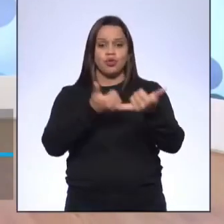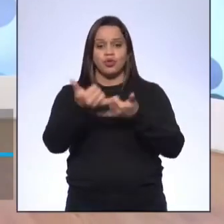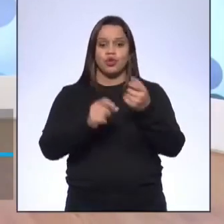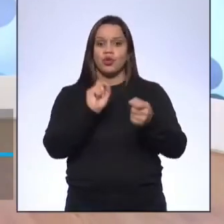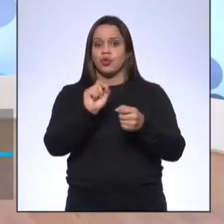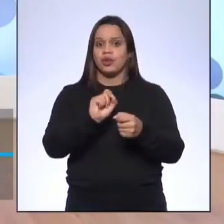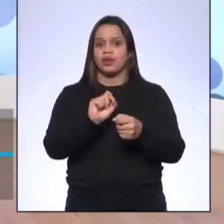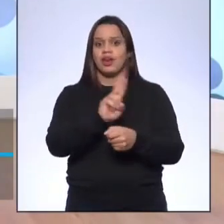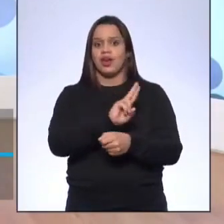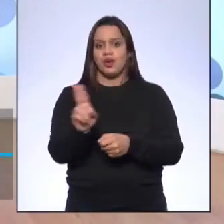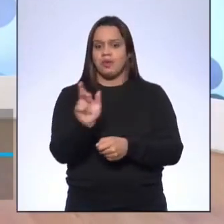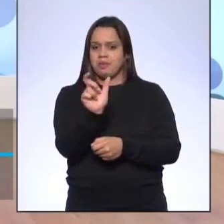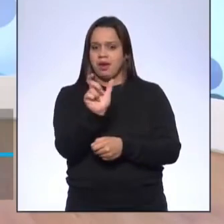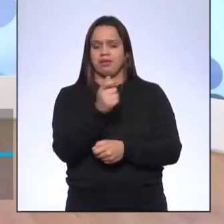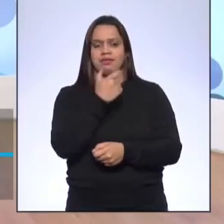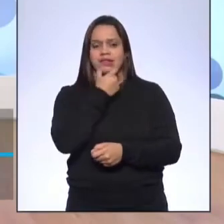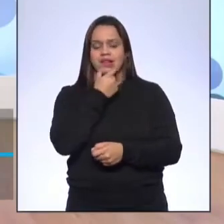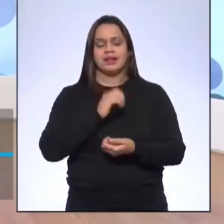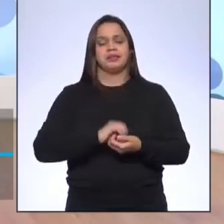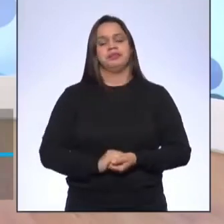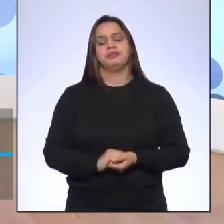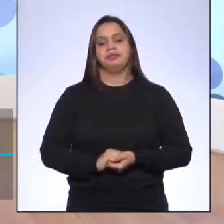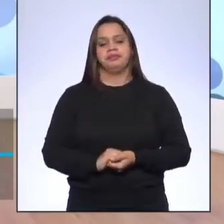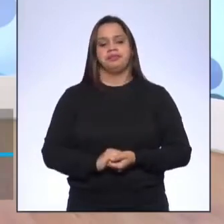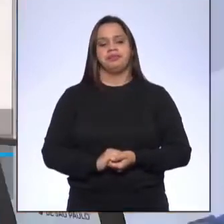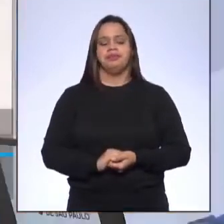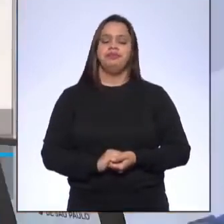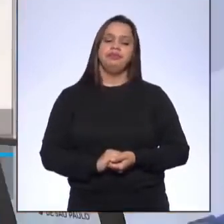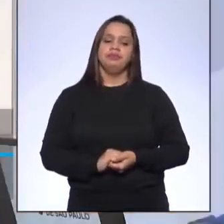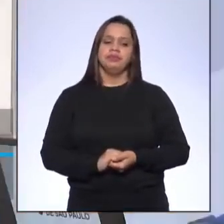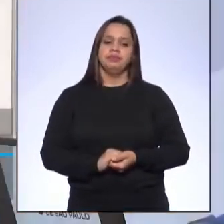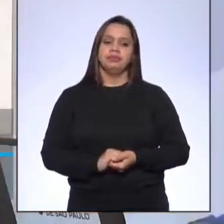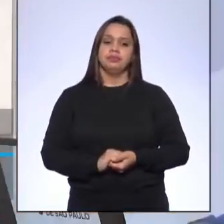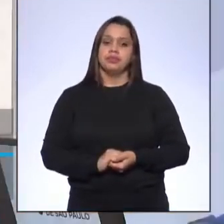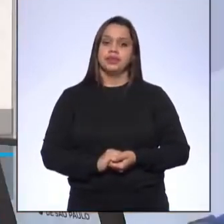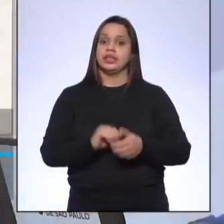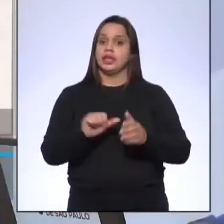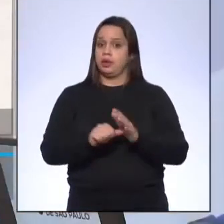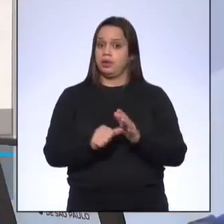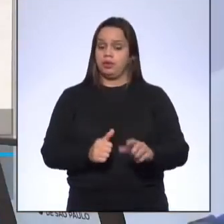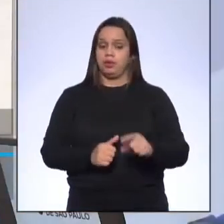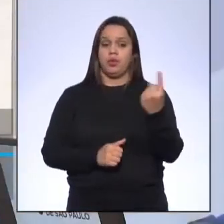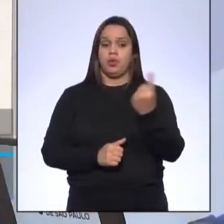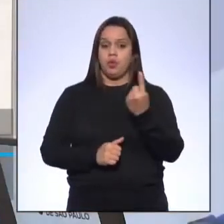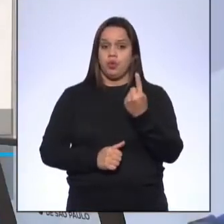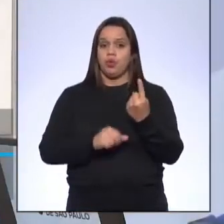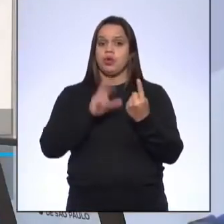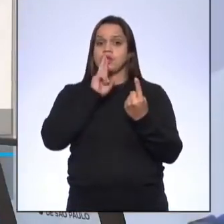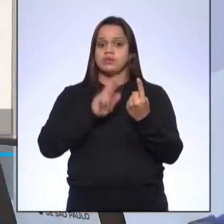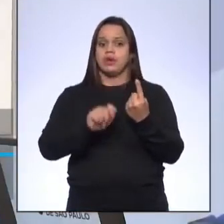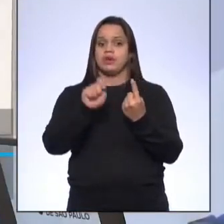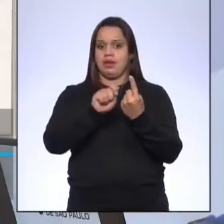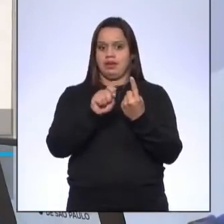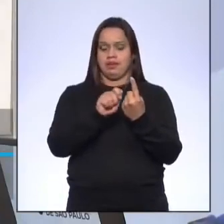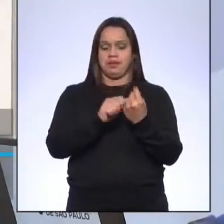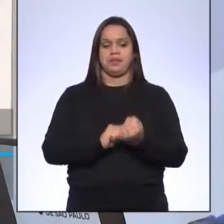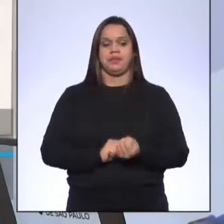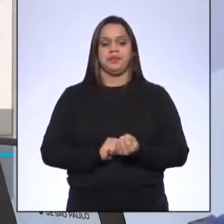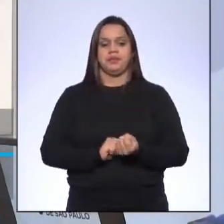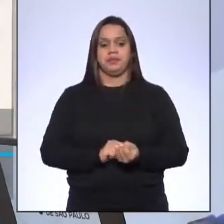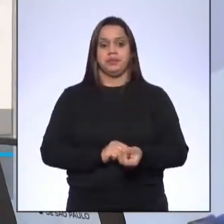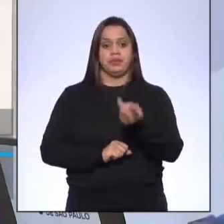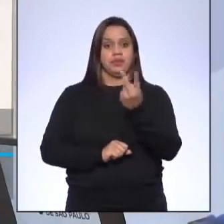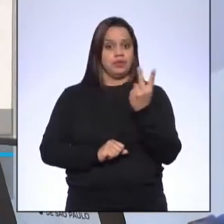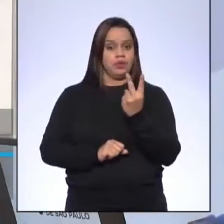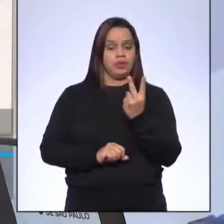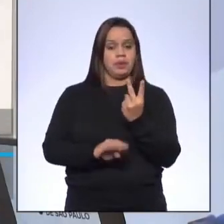dizer Heavy Rain. Então, vamos lá. A primeira resposta é a A, tá certo. A segunda é a B,